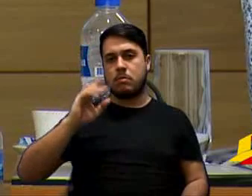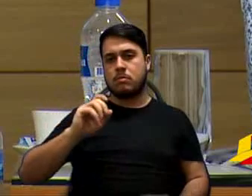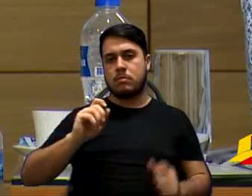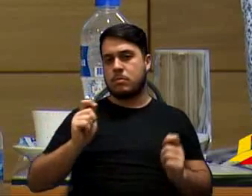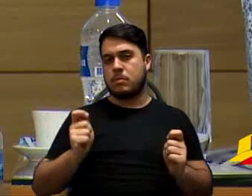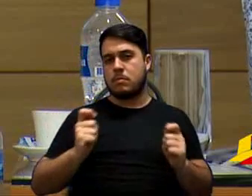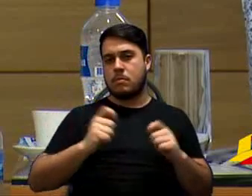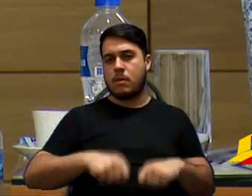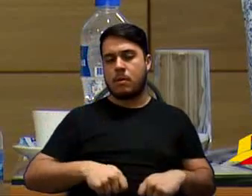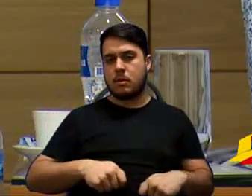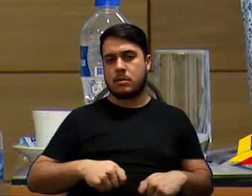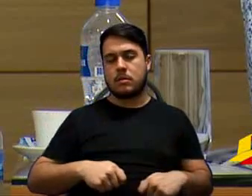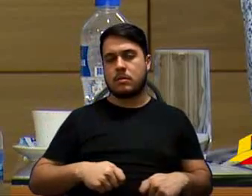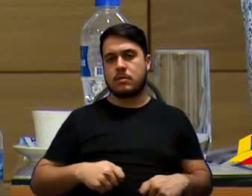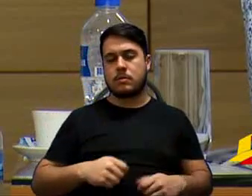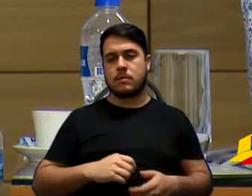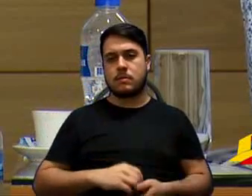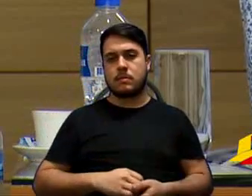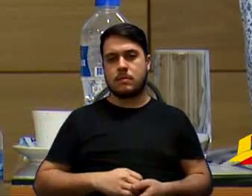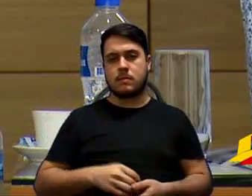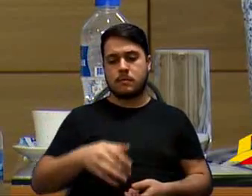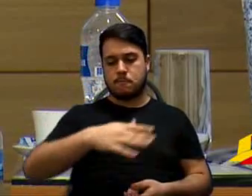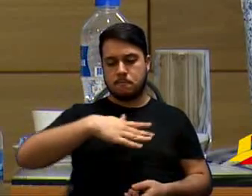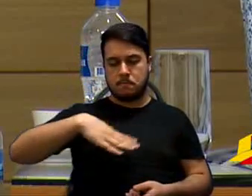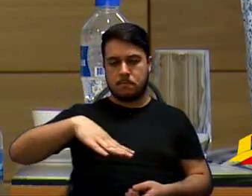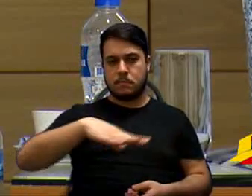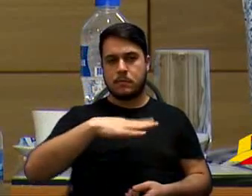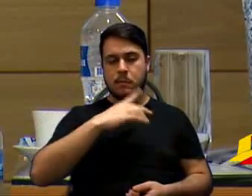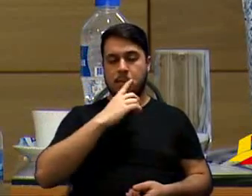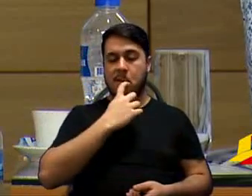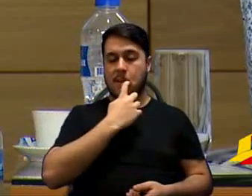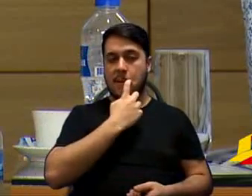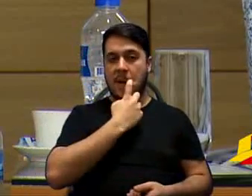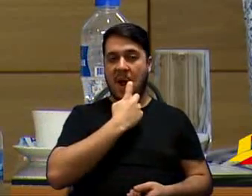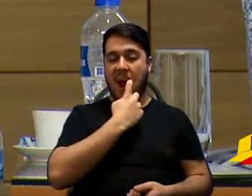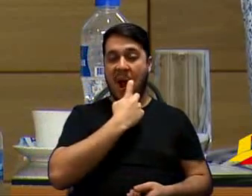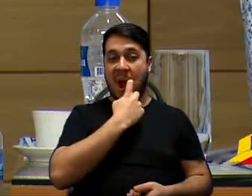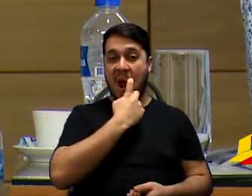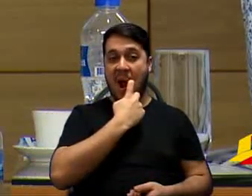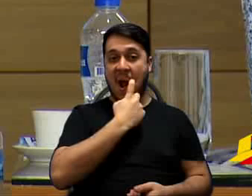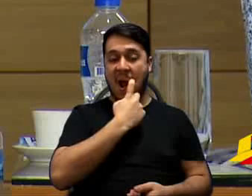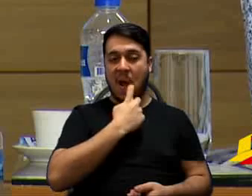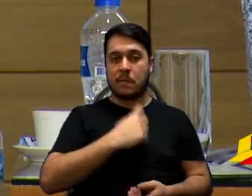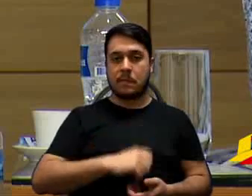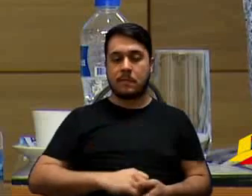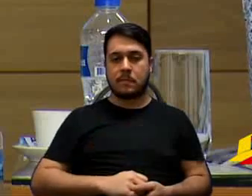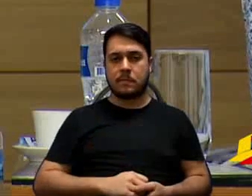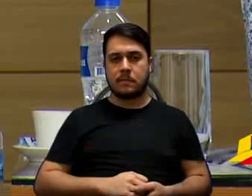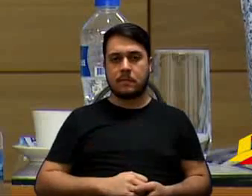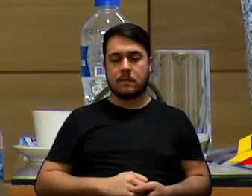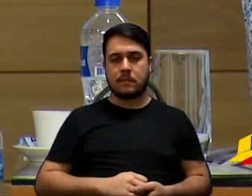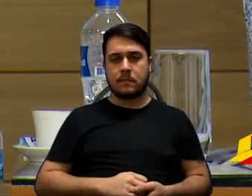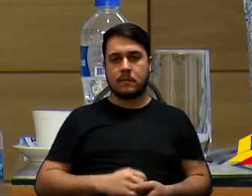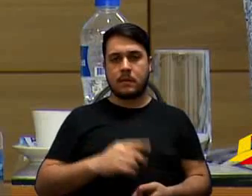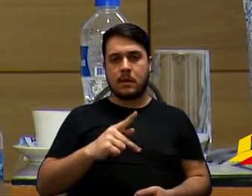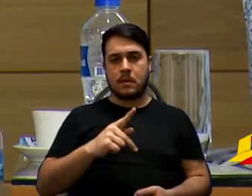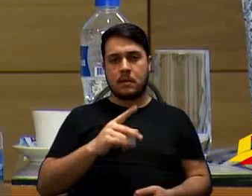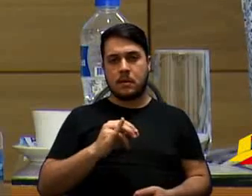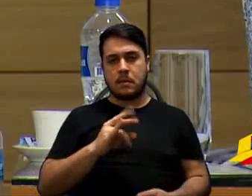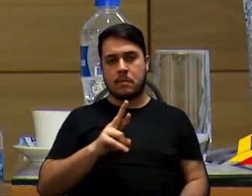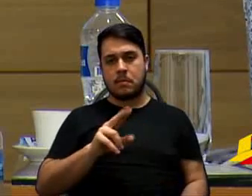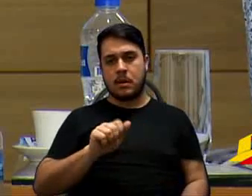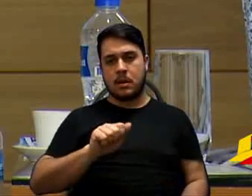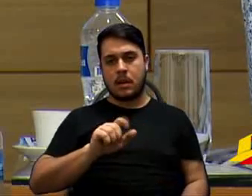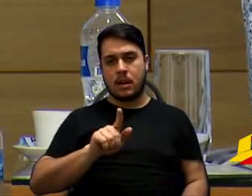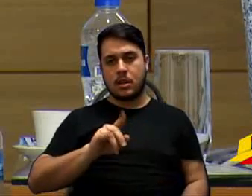vai afetar profundamente que nossa região da cidade os nossos cursos d'água porque vai descer aqui pelo pirajibu pelo mirim vai